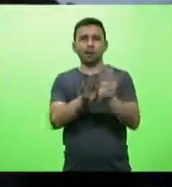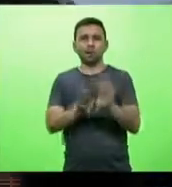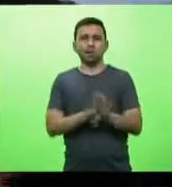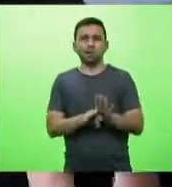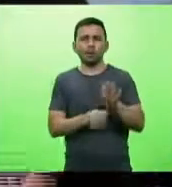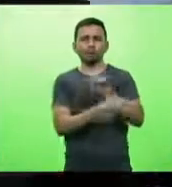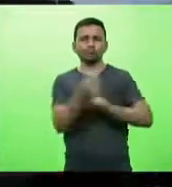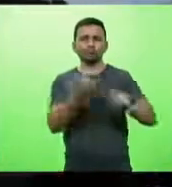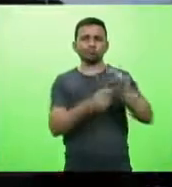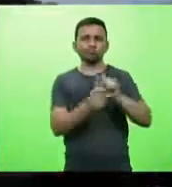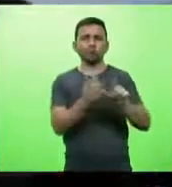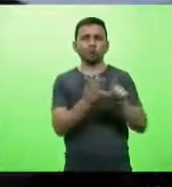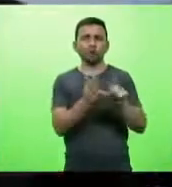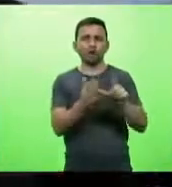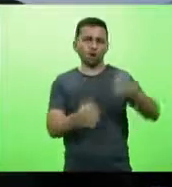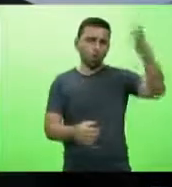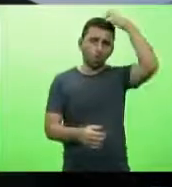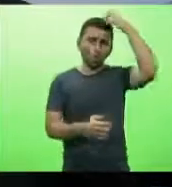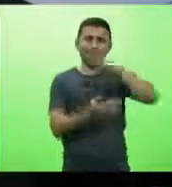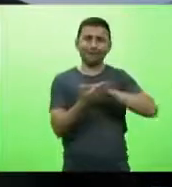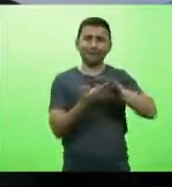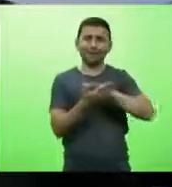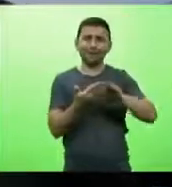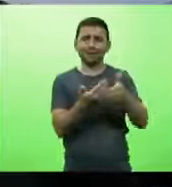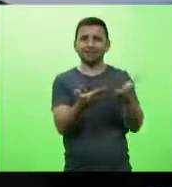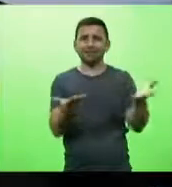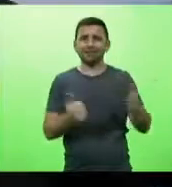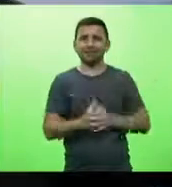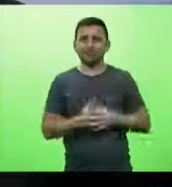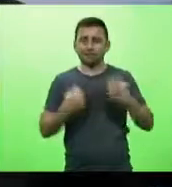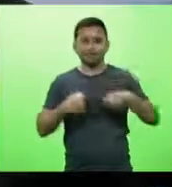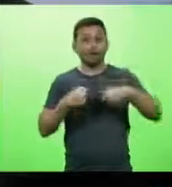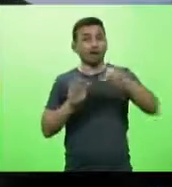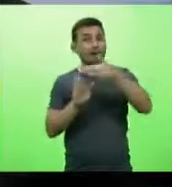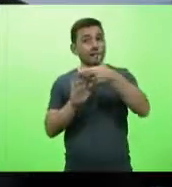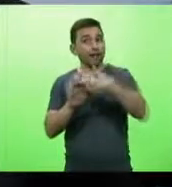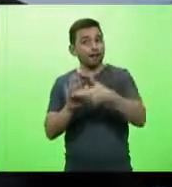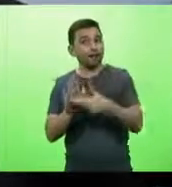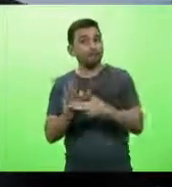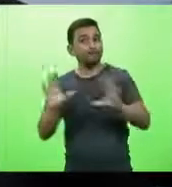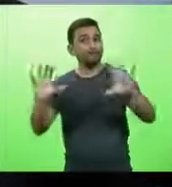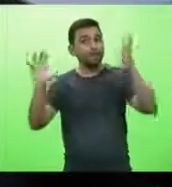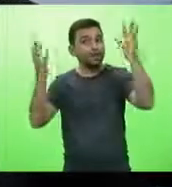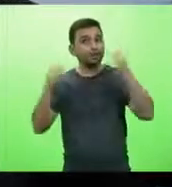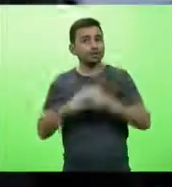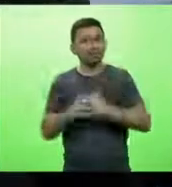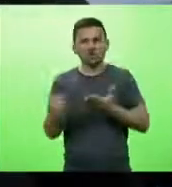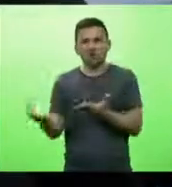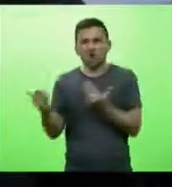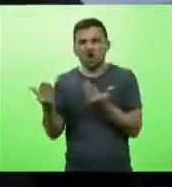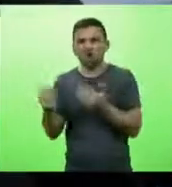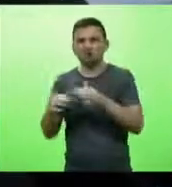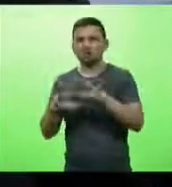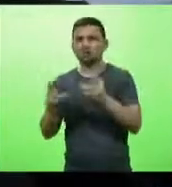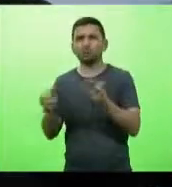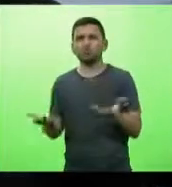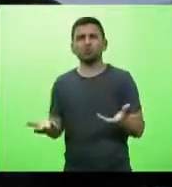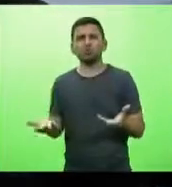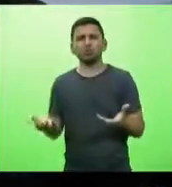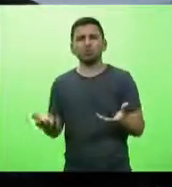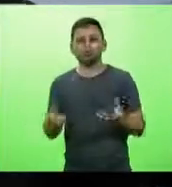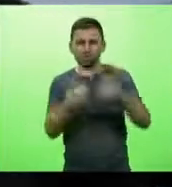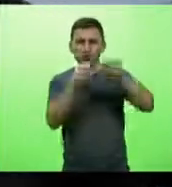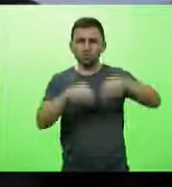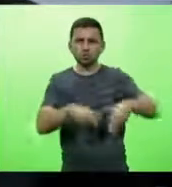comércio? Eu não vi culpa nenhuma no comércio. Tem que ter restrição, sim, nas festas, porque agora pegou a juventude. Não agora prejudicar quem já